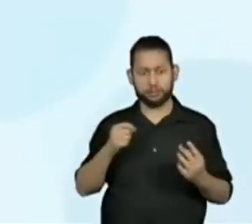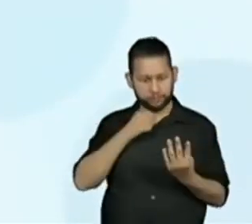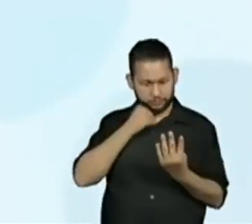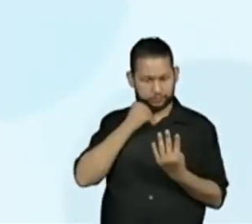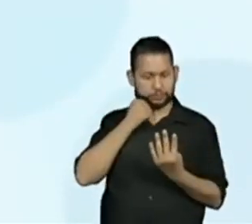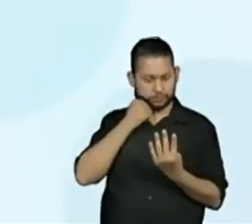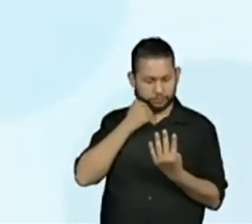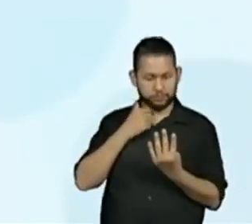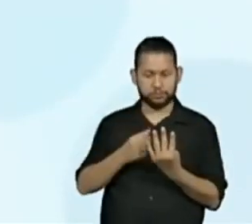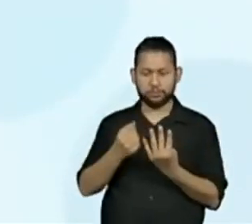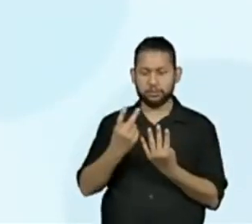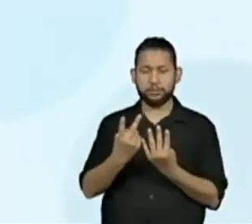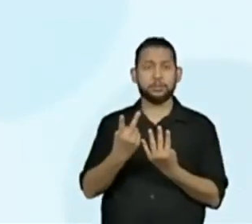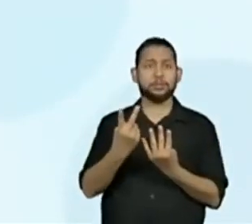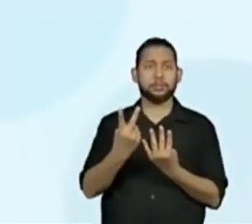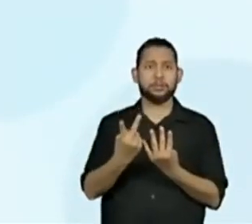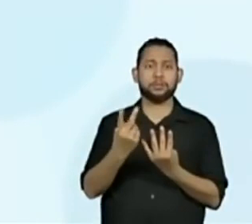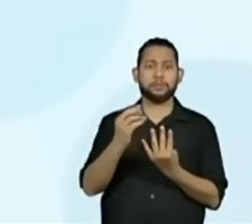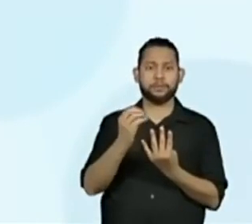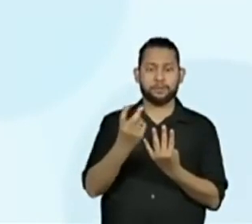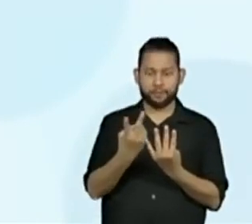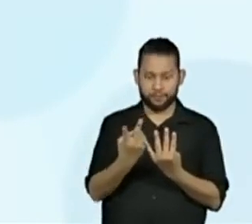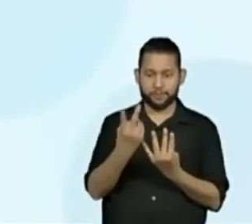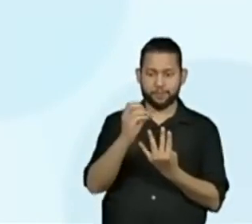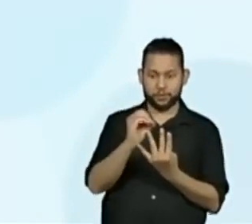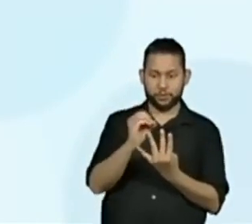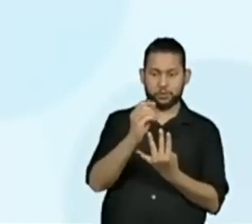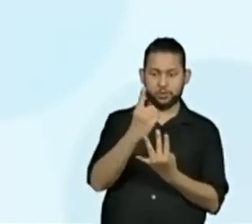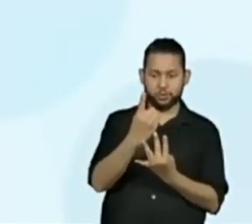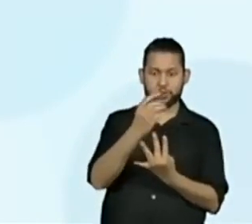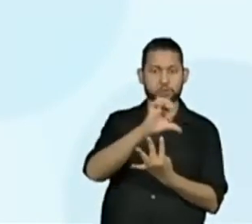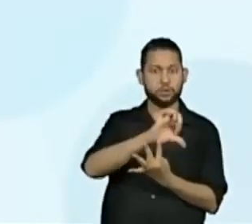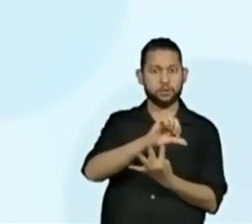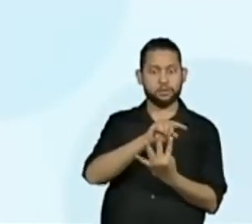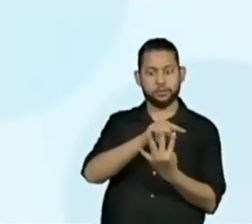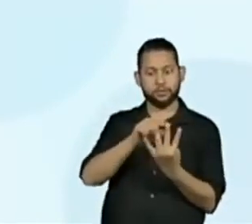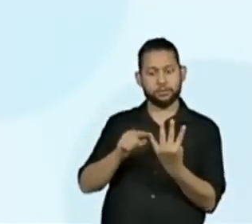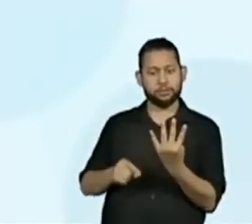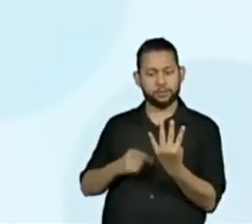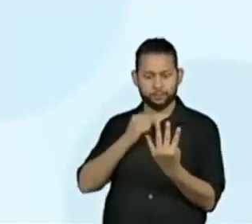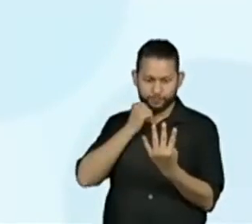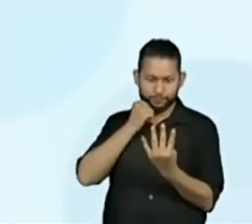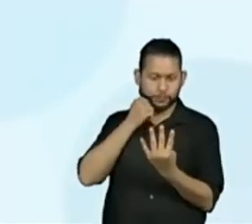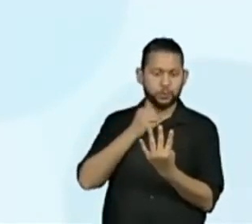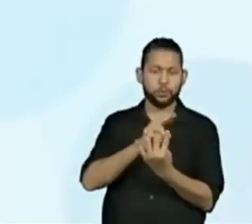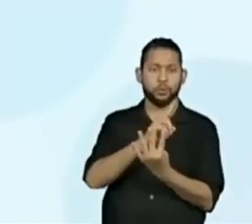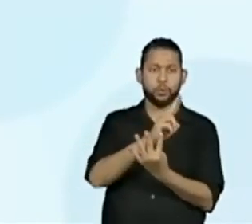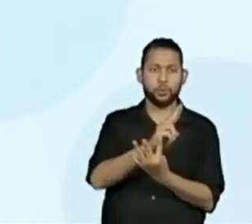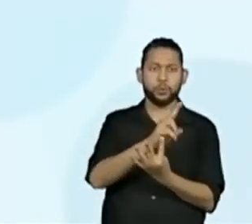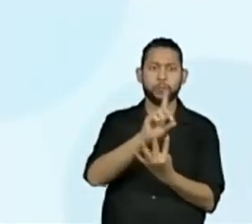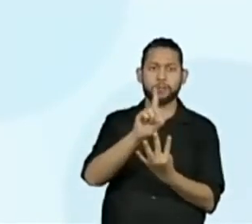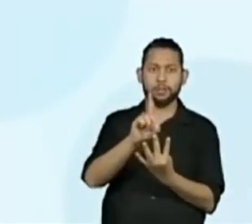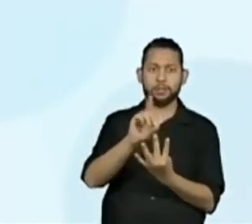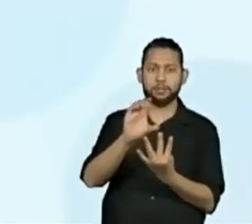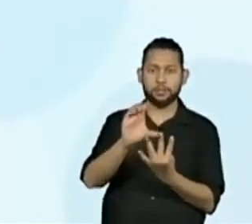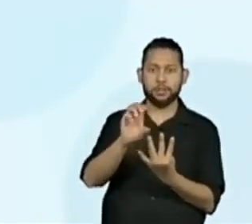número grande, hein, professora? Exatamente, ele já chega aqui na quarta posição, não é? Que é a unidade de milhar.